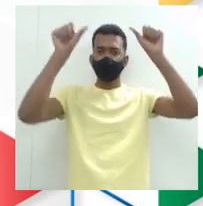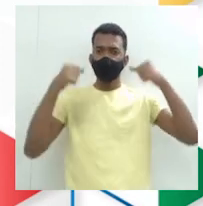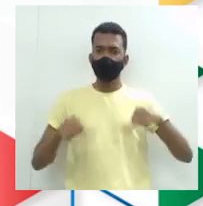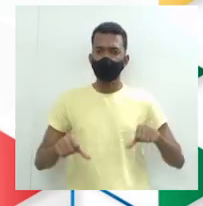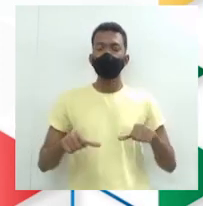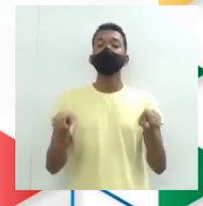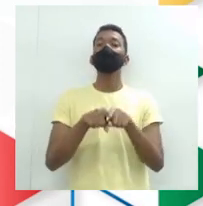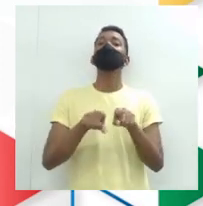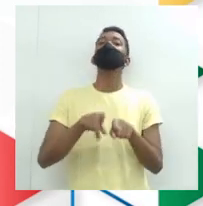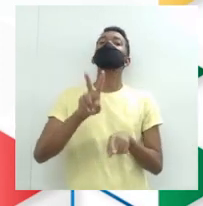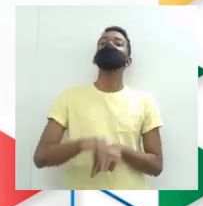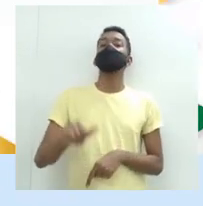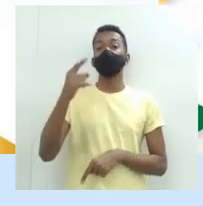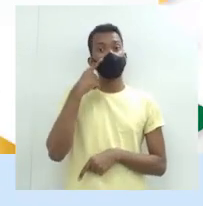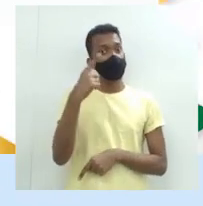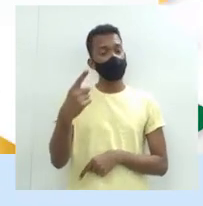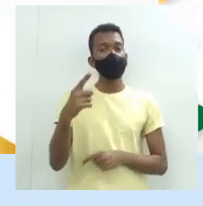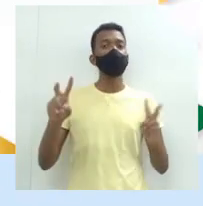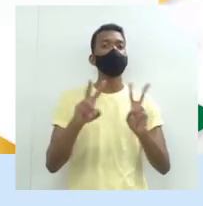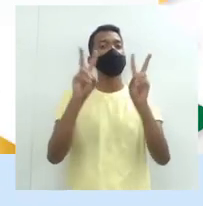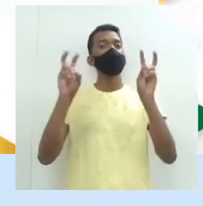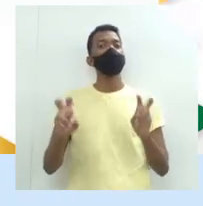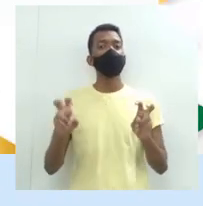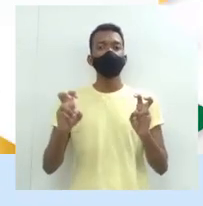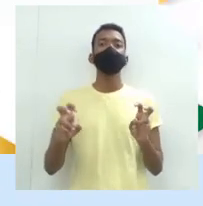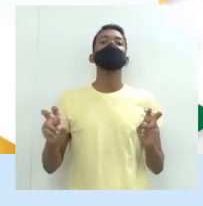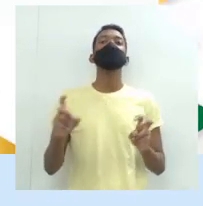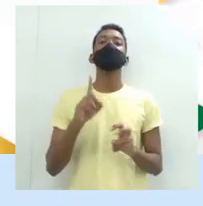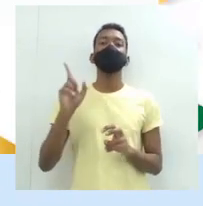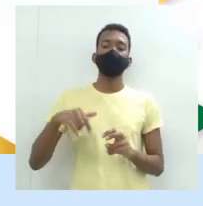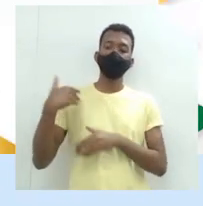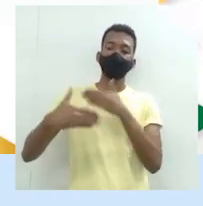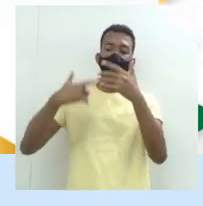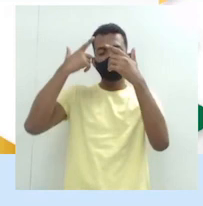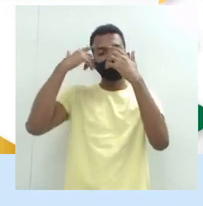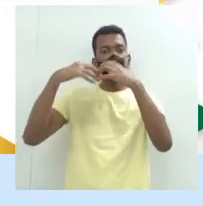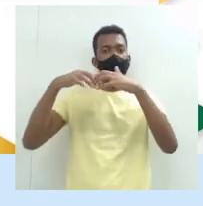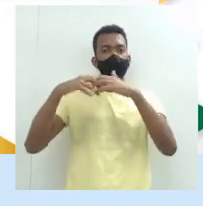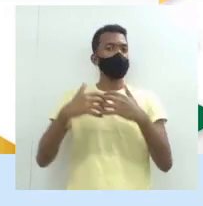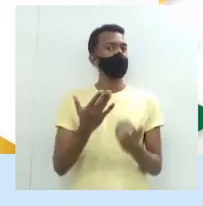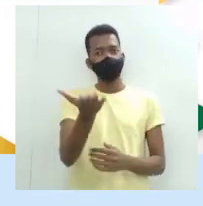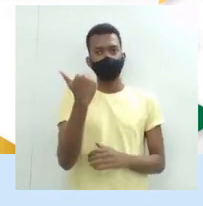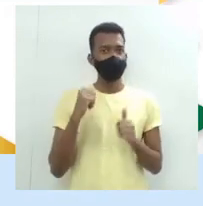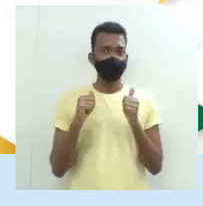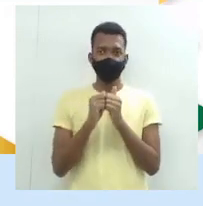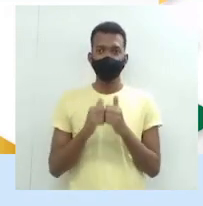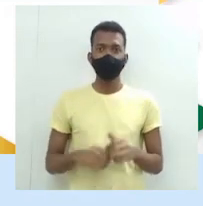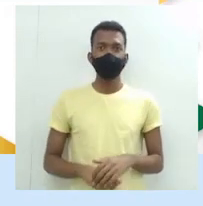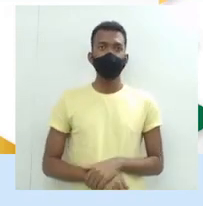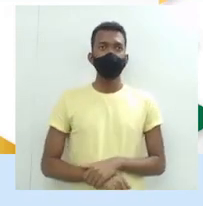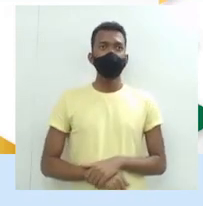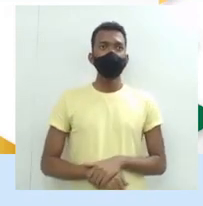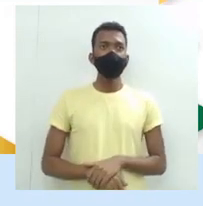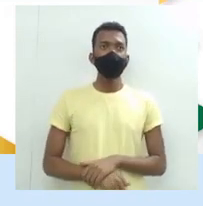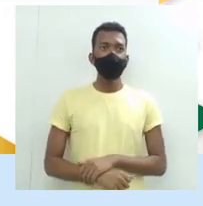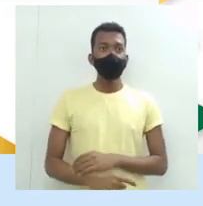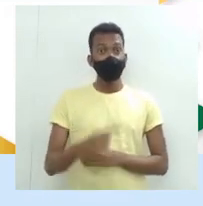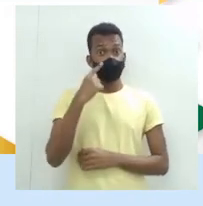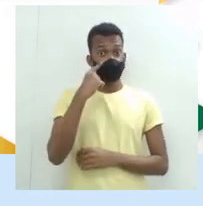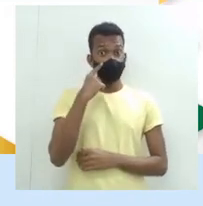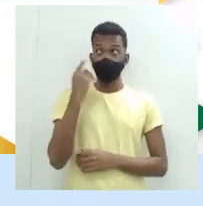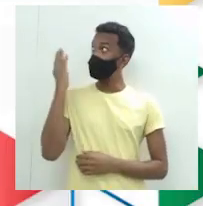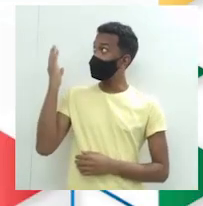temática muito importante para refletir durante muito tempo. Here we go! Vamos lá! Olha